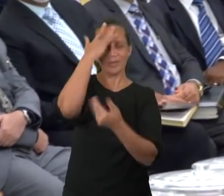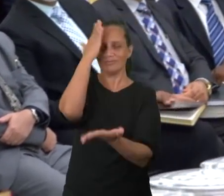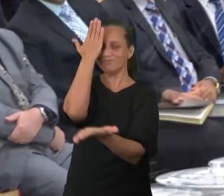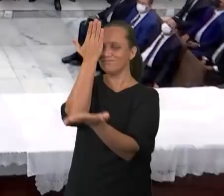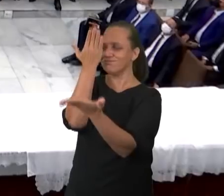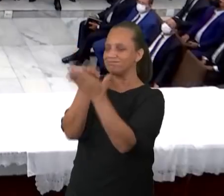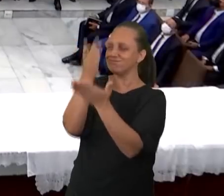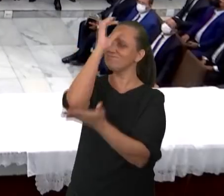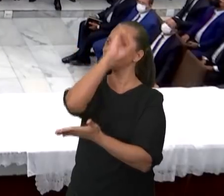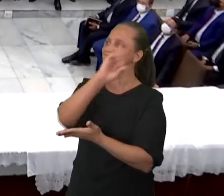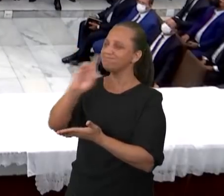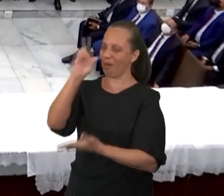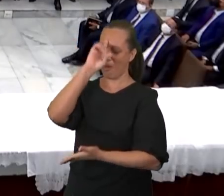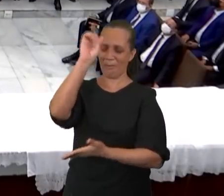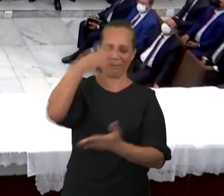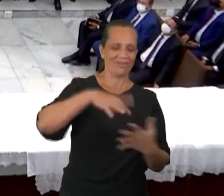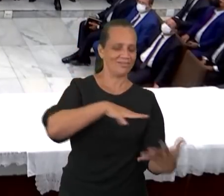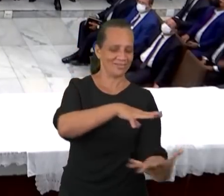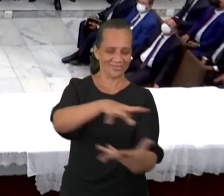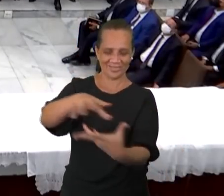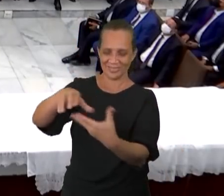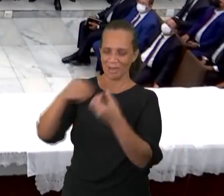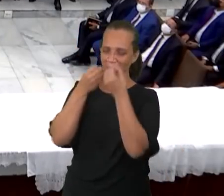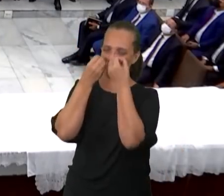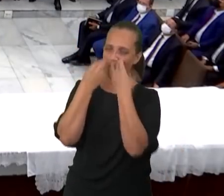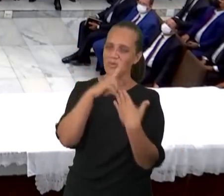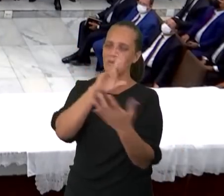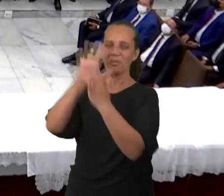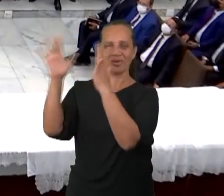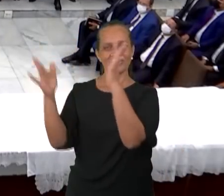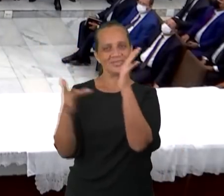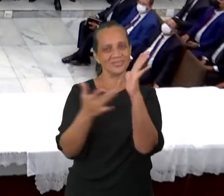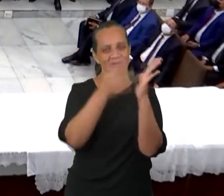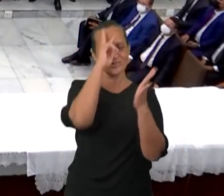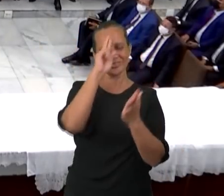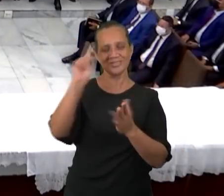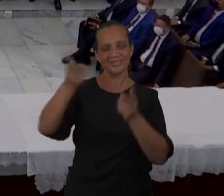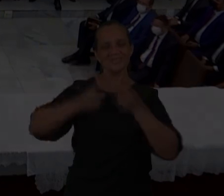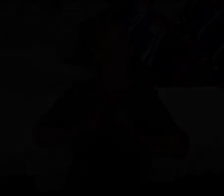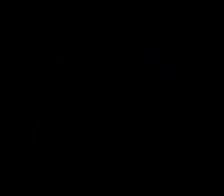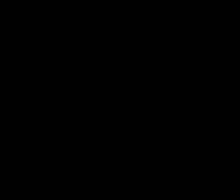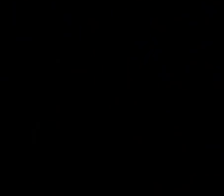ele manda na terra. Bendito seja o seu nome para todos sempre.